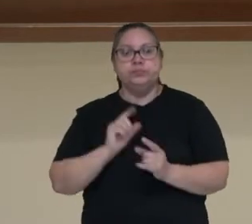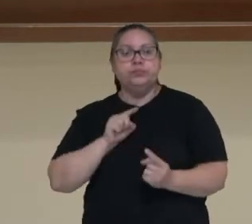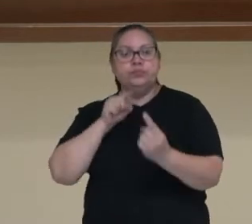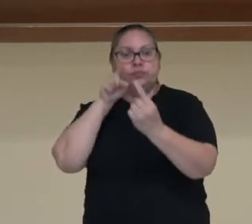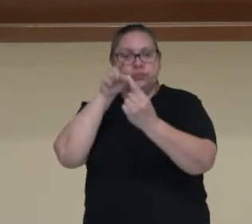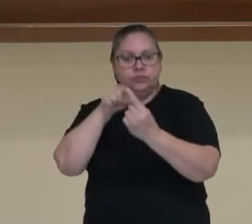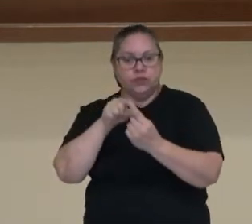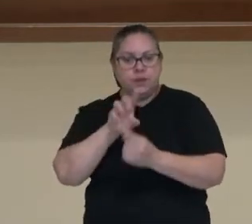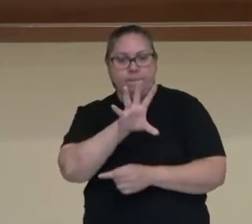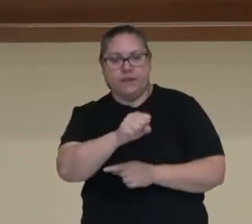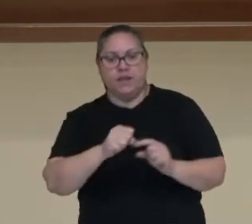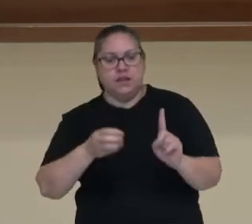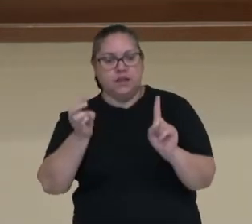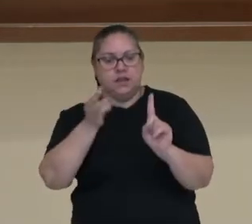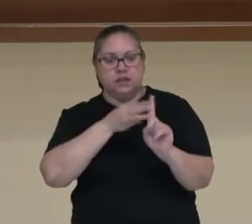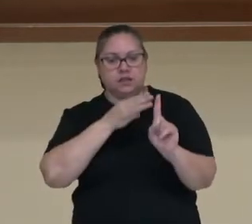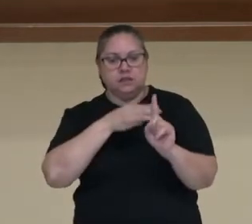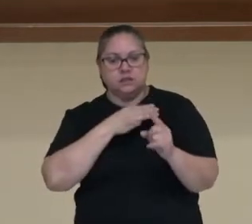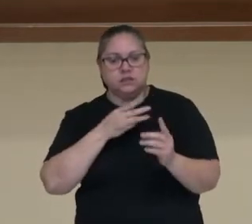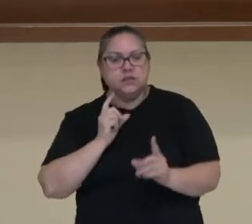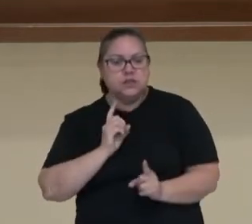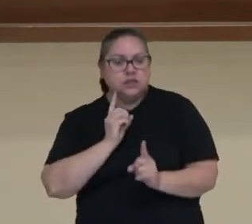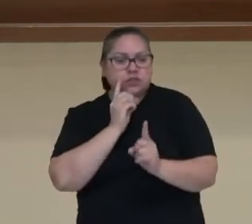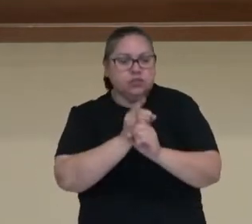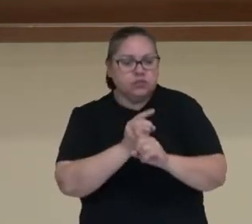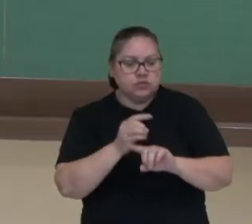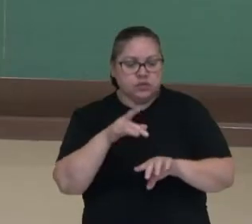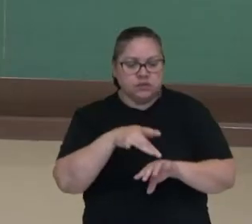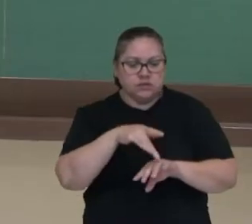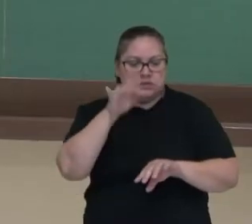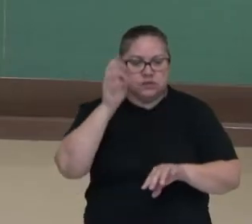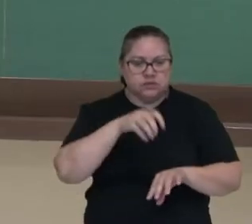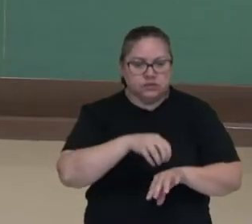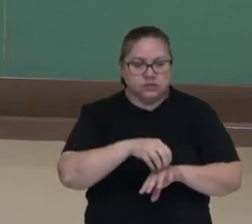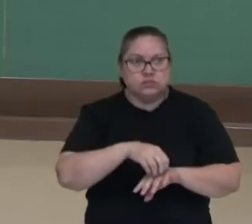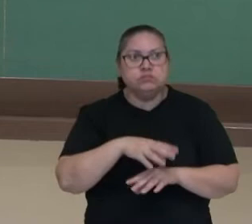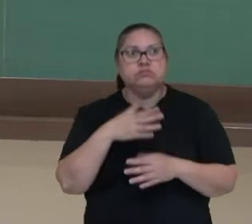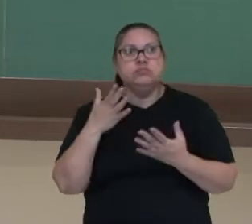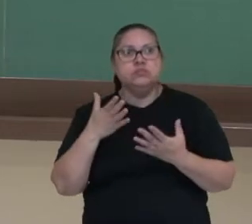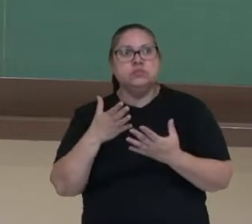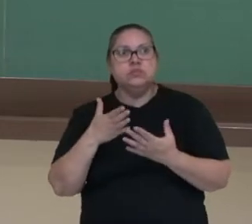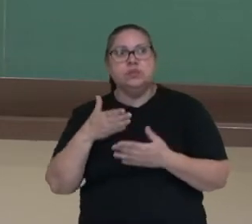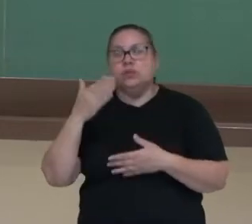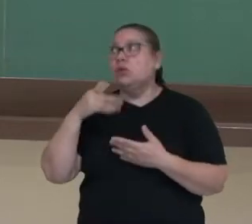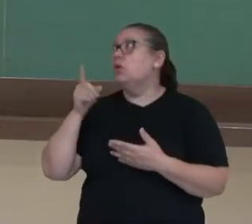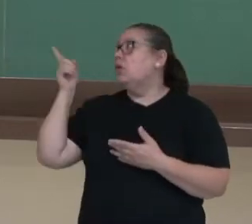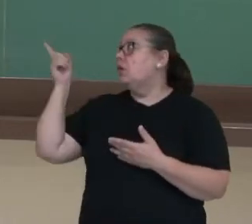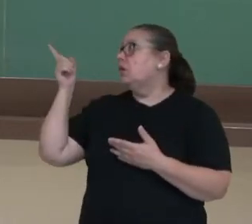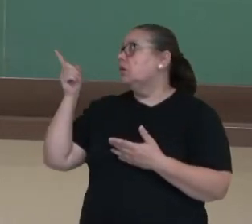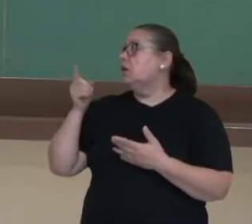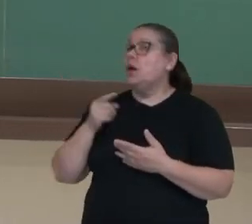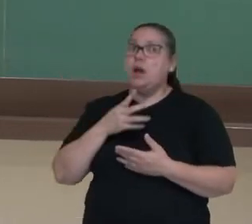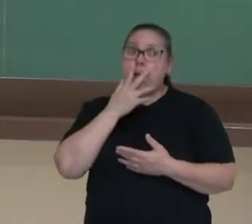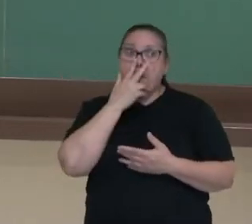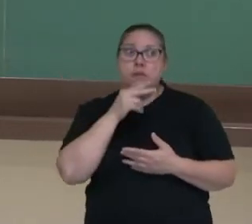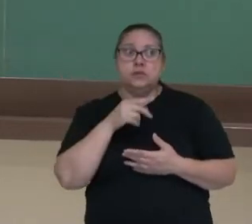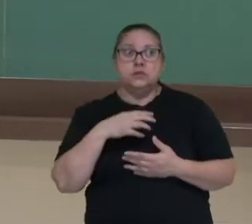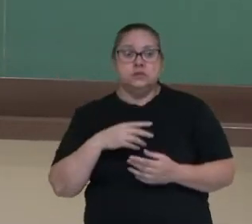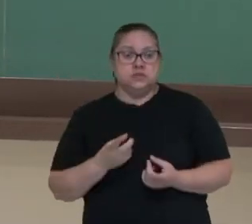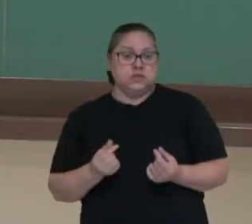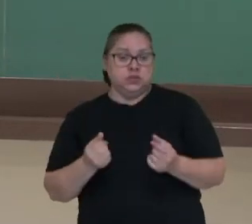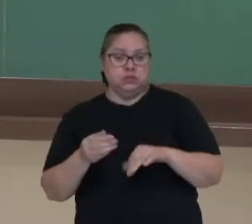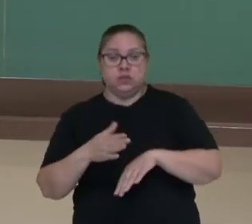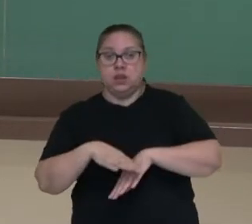Objetivo: capturar indígenas e encontrar metais preciosos. Mais uma ilustração de uma provável vestimenta. Esse aqui, pelo jeito, tinha uma condição melhor, né? Tá de